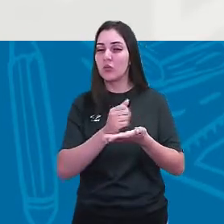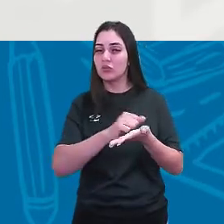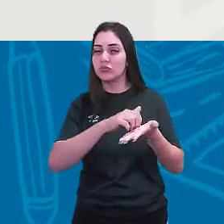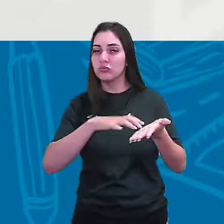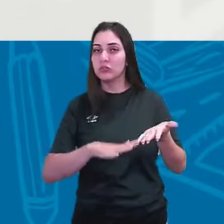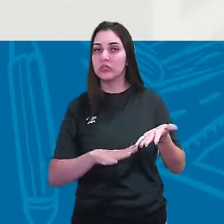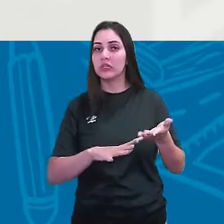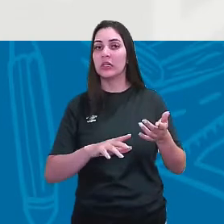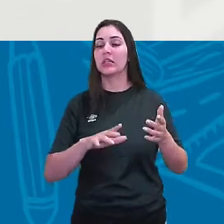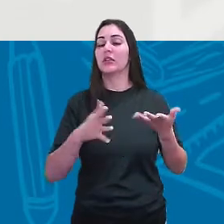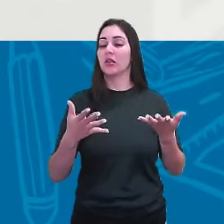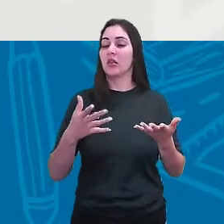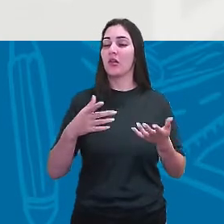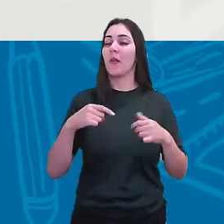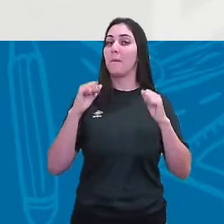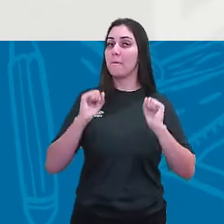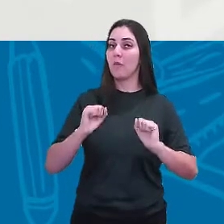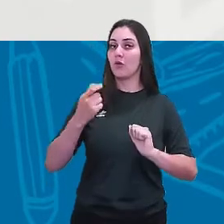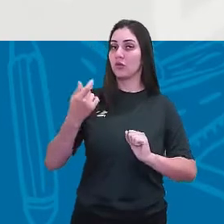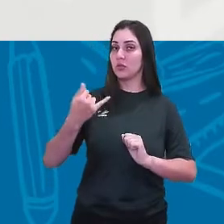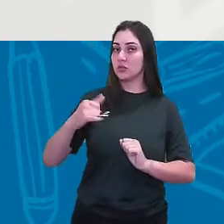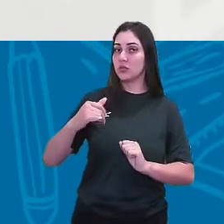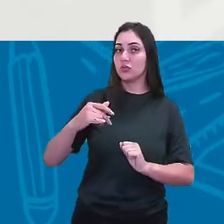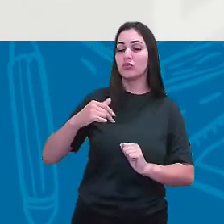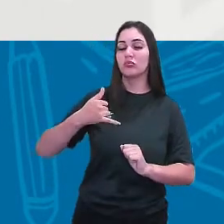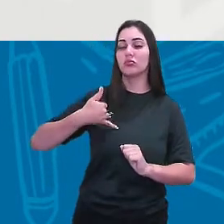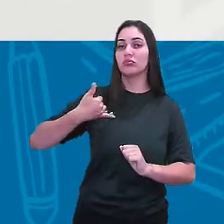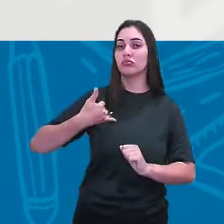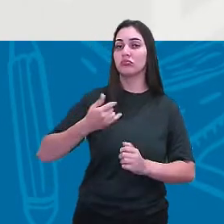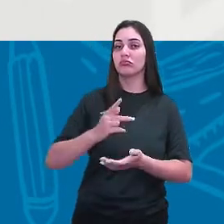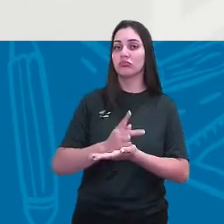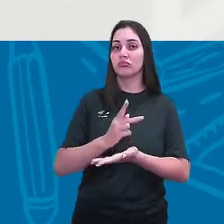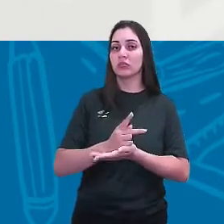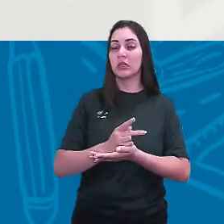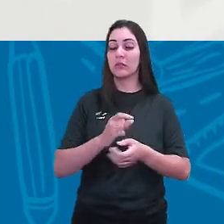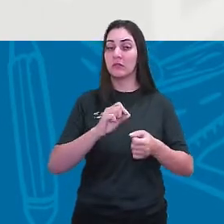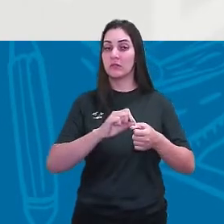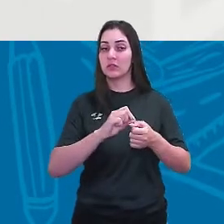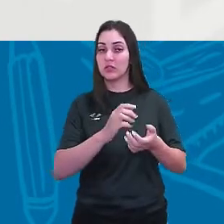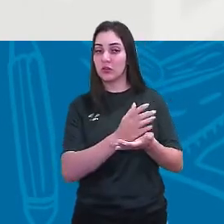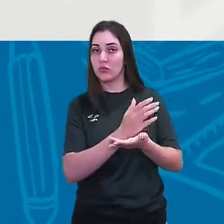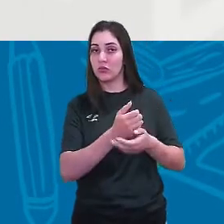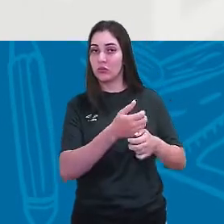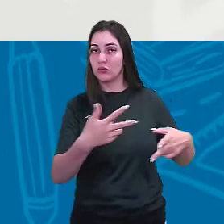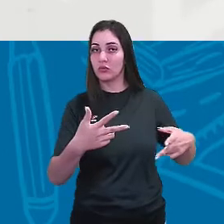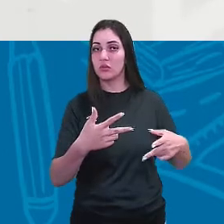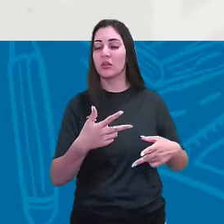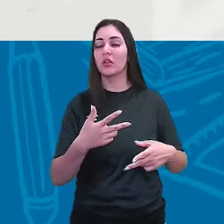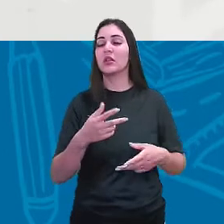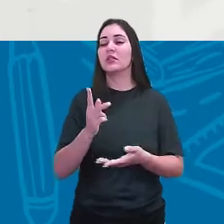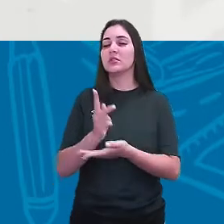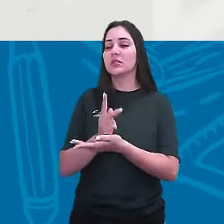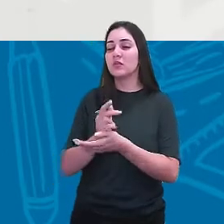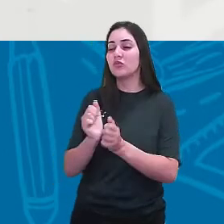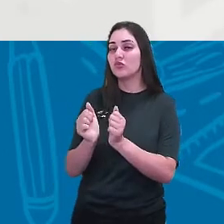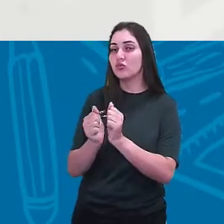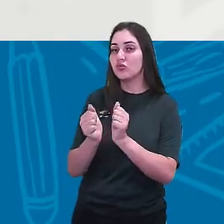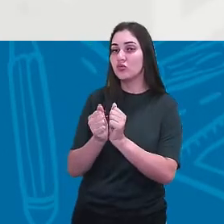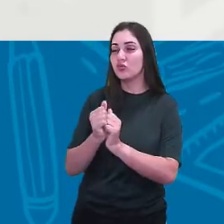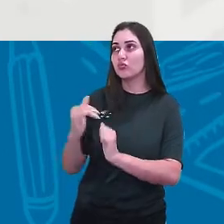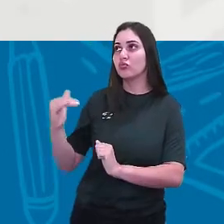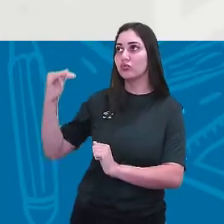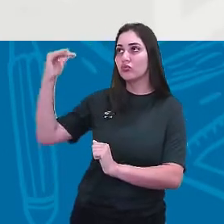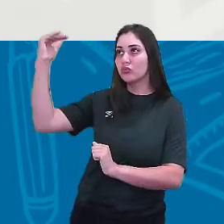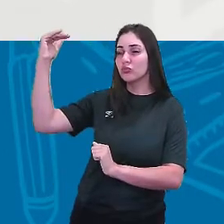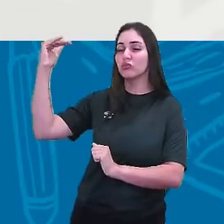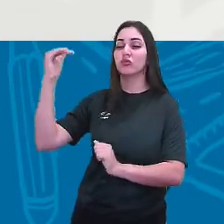não seja adequada à sua faixa de idade e sempre que for fazer algo, fazer com a supervisão de um adulto, tá certo?